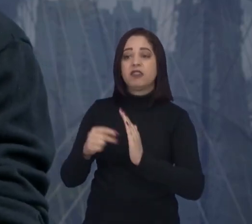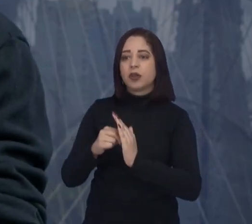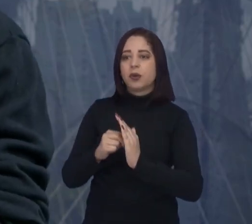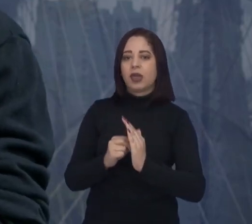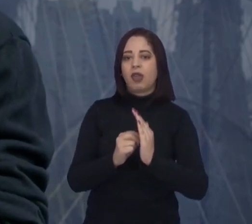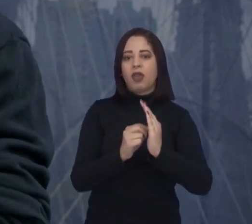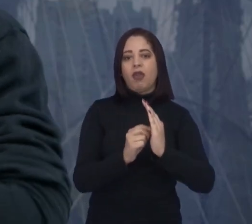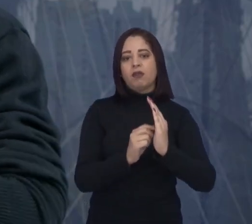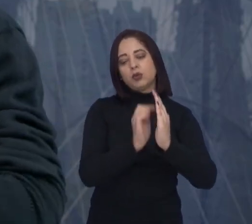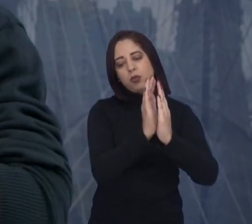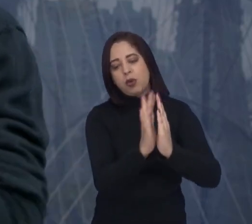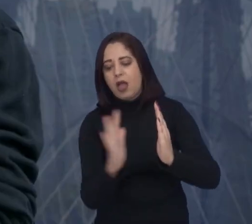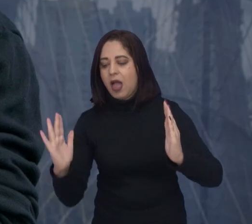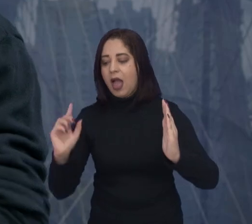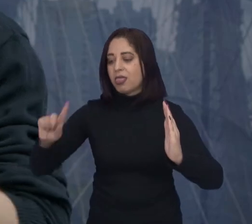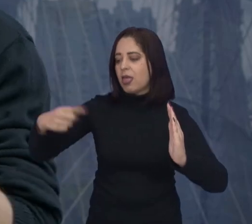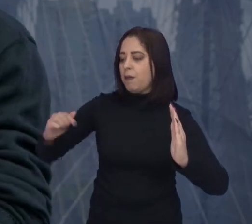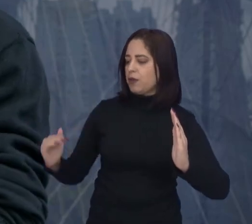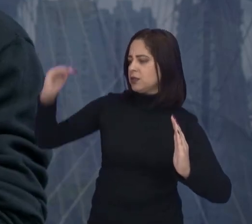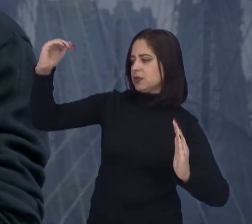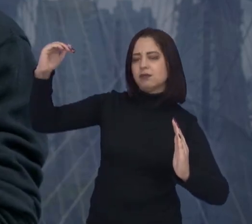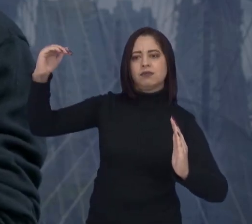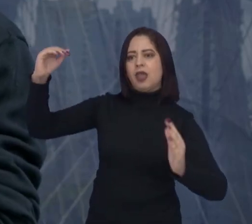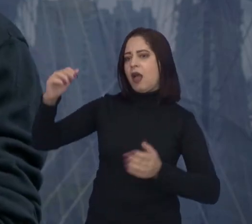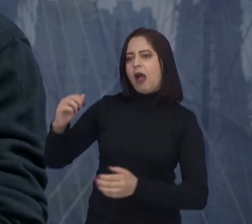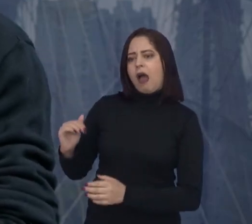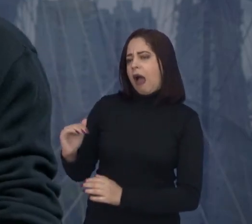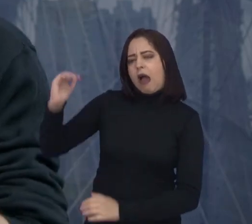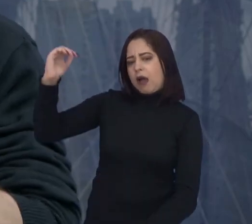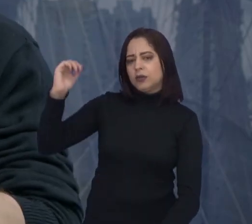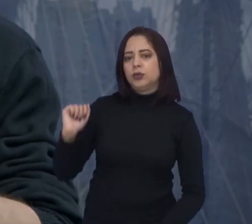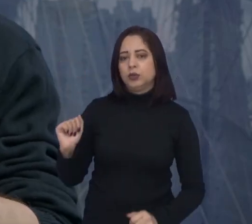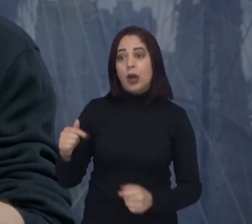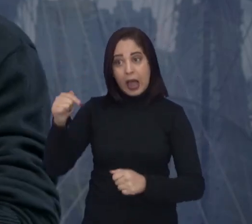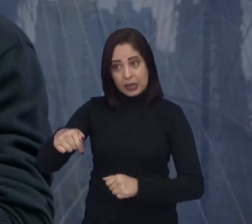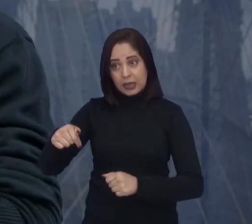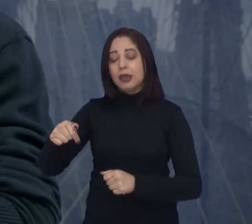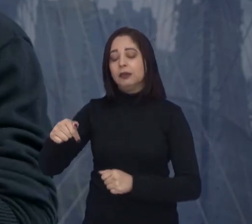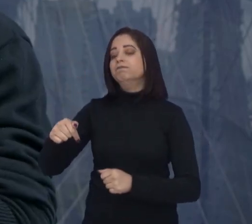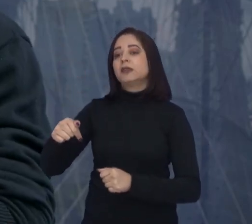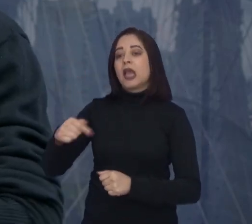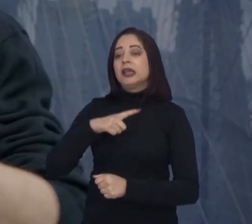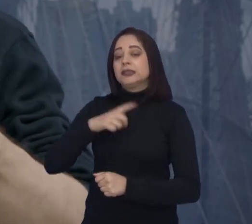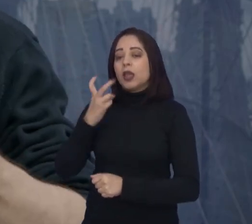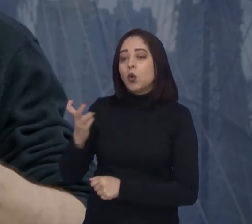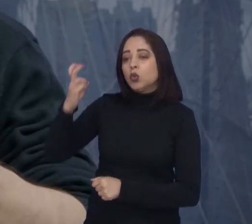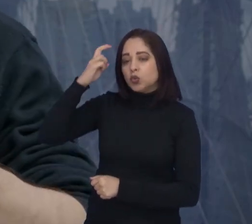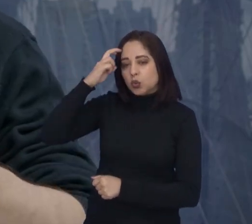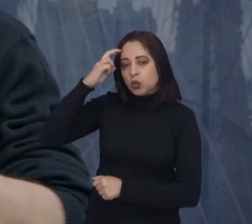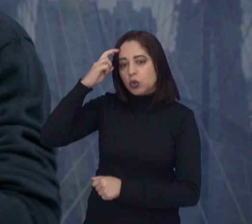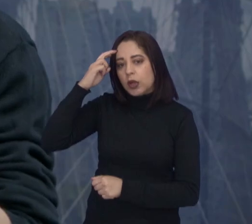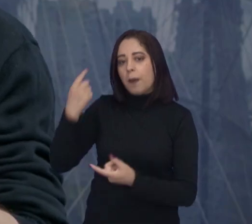adulta, né? A gente denomina a adolescência a nossa cultura ocidental, que aqui a gente tem, como ser humano, tem um longo período